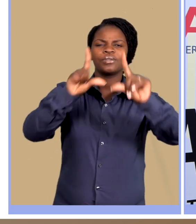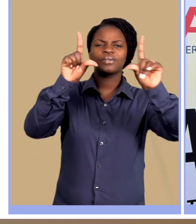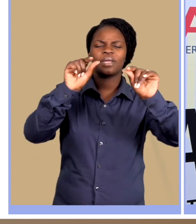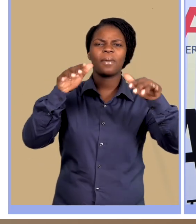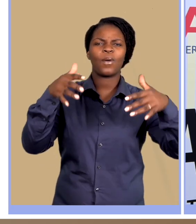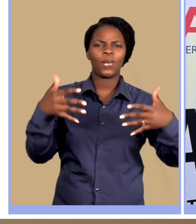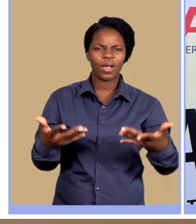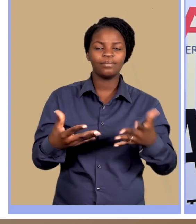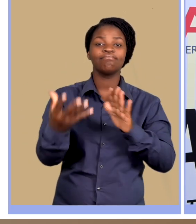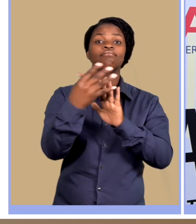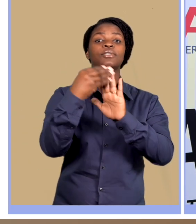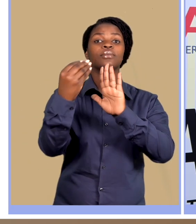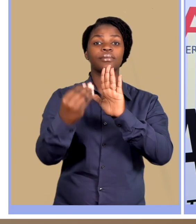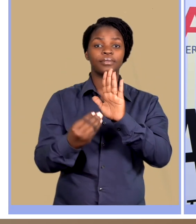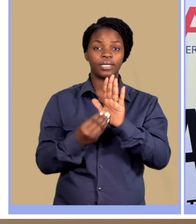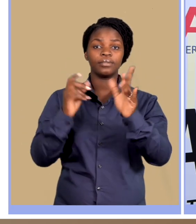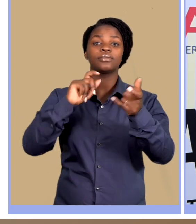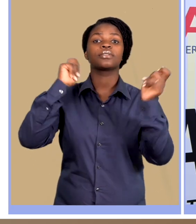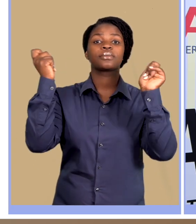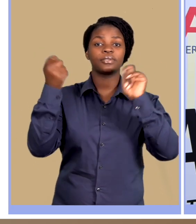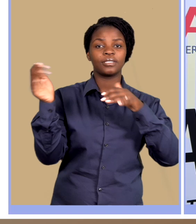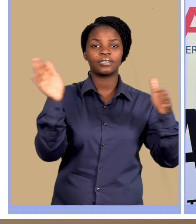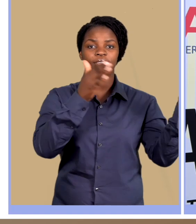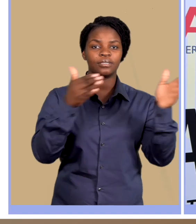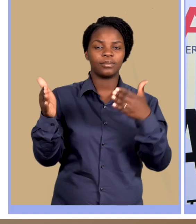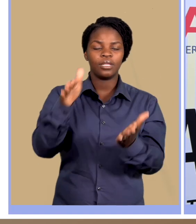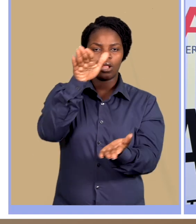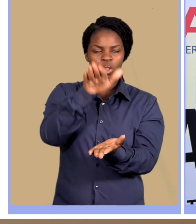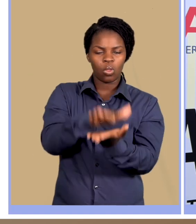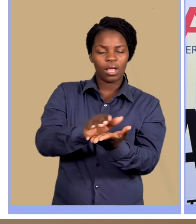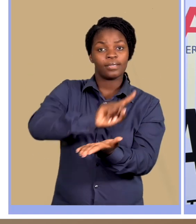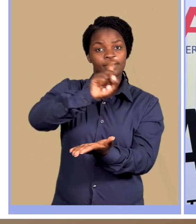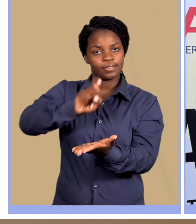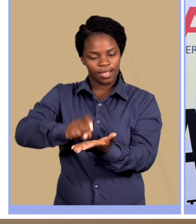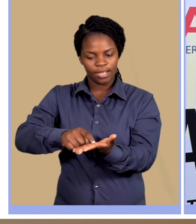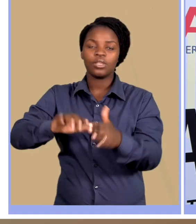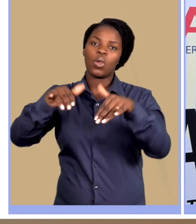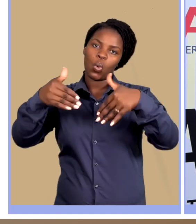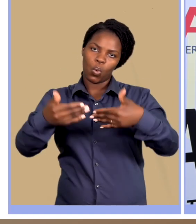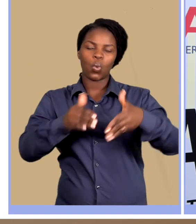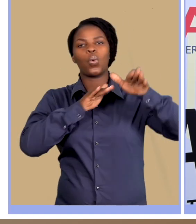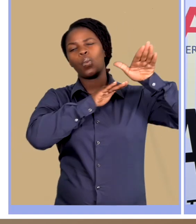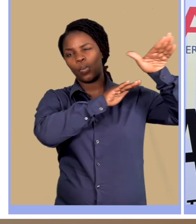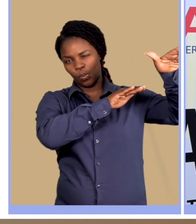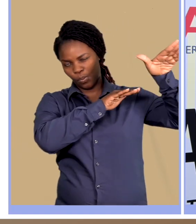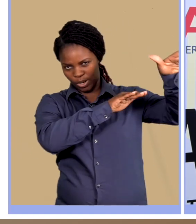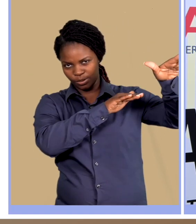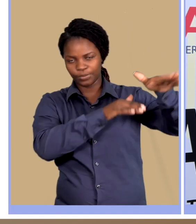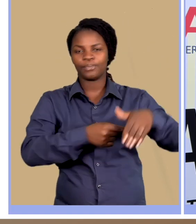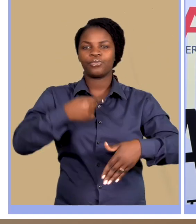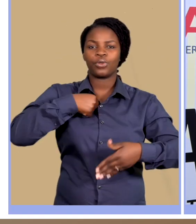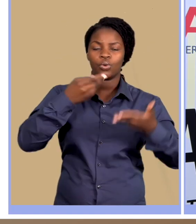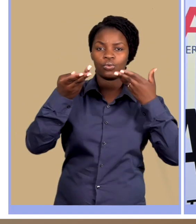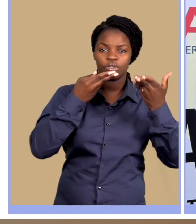Hoje vamos falar do impacto das mudanças climáticas nas zonas rurais e urbanas.